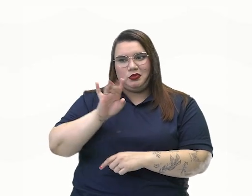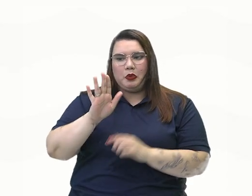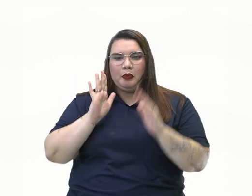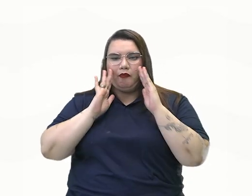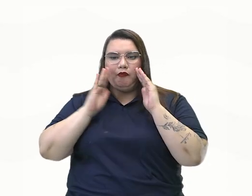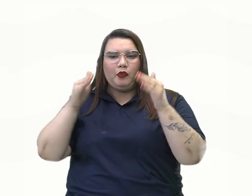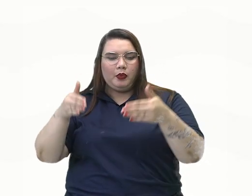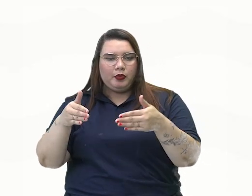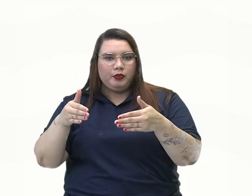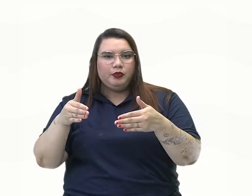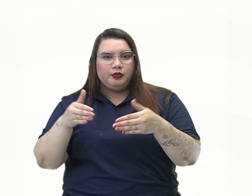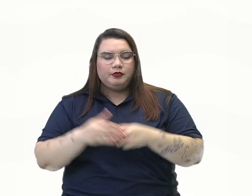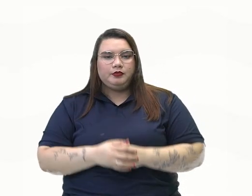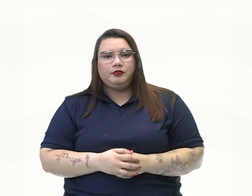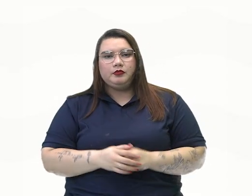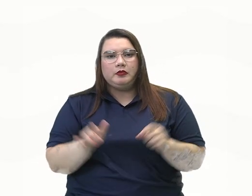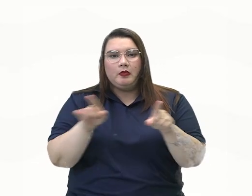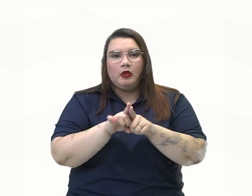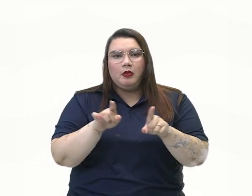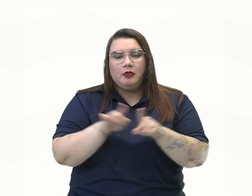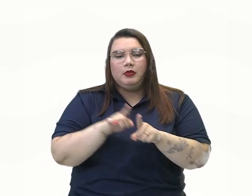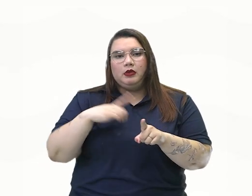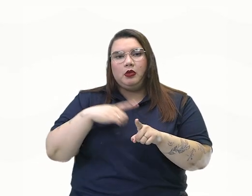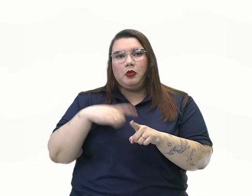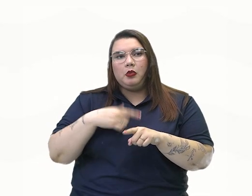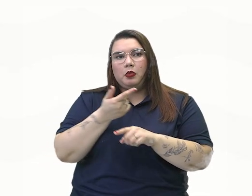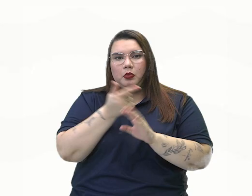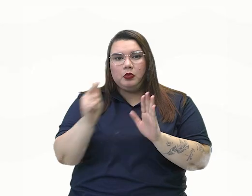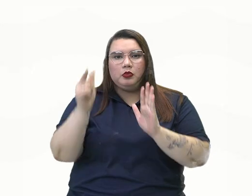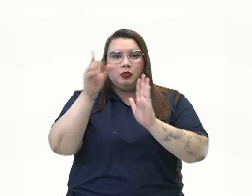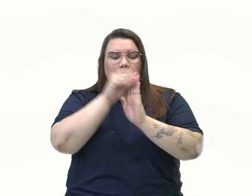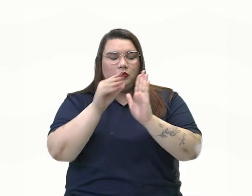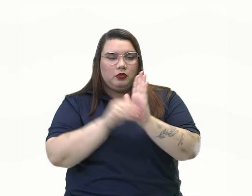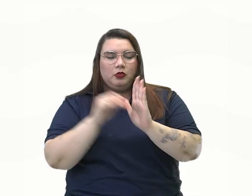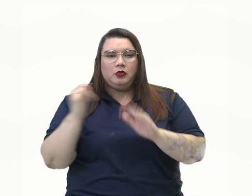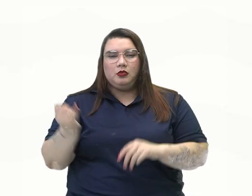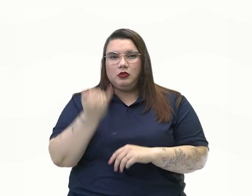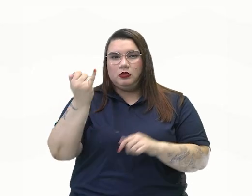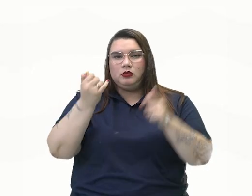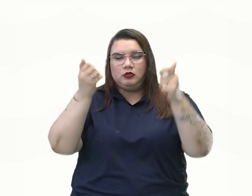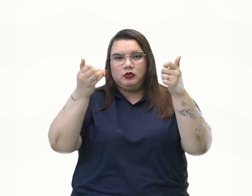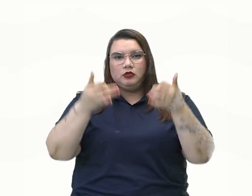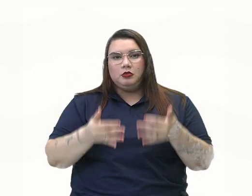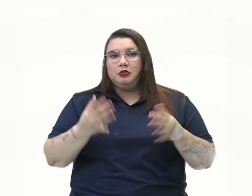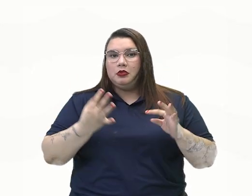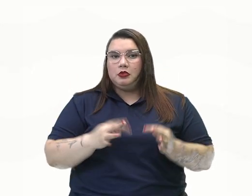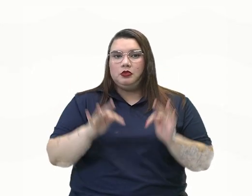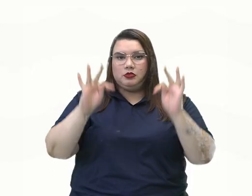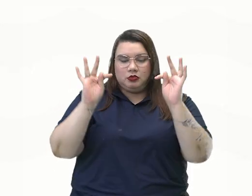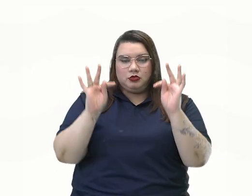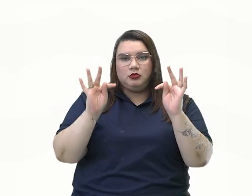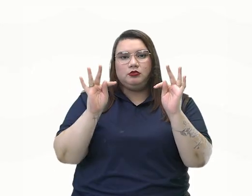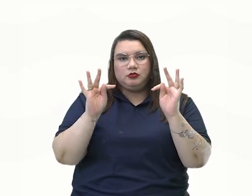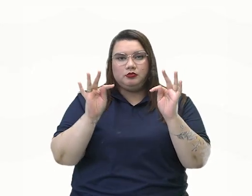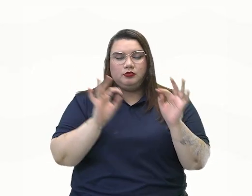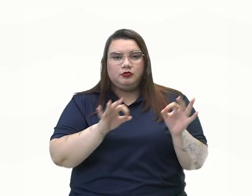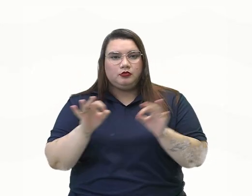é. Aí nós temos também outro assunto muito importante, falando aí das